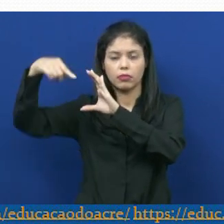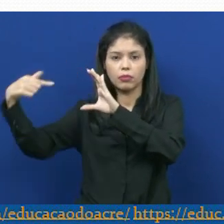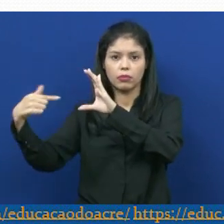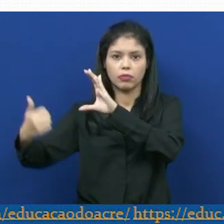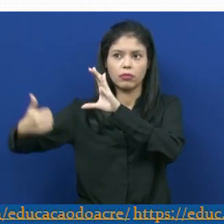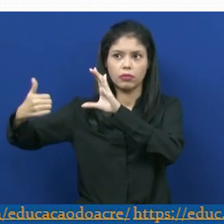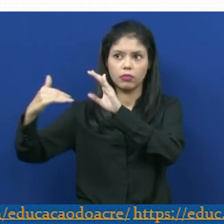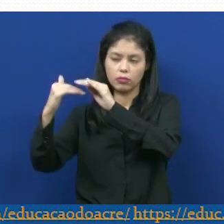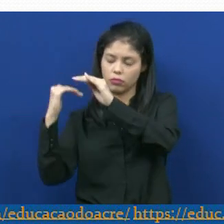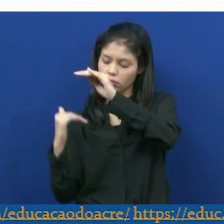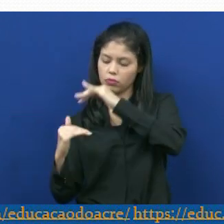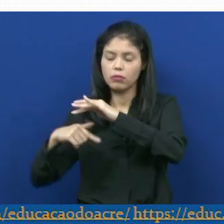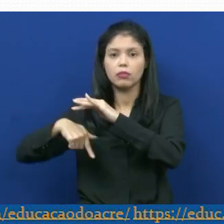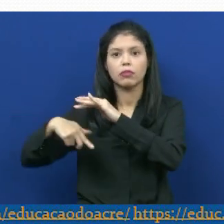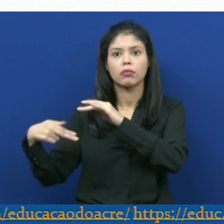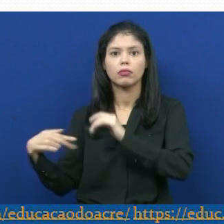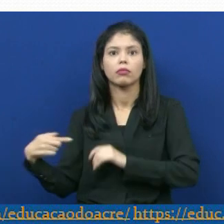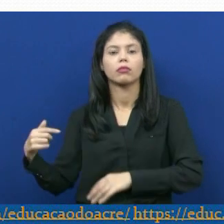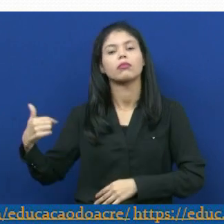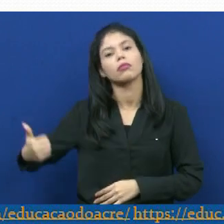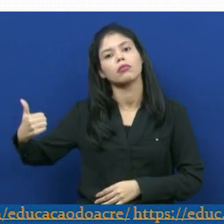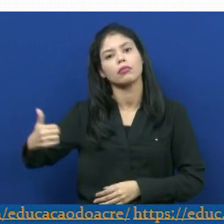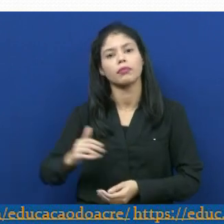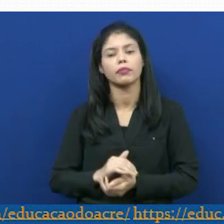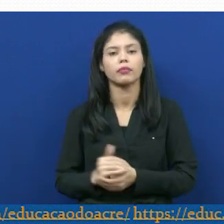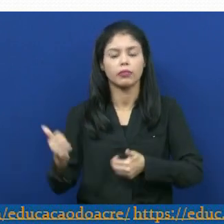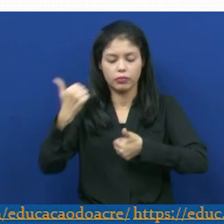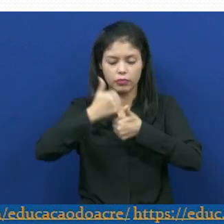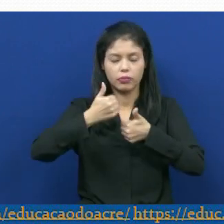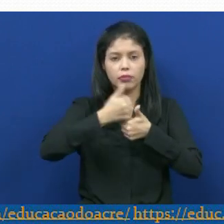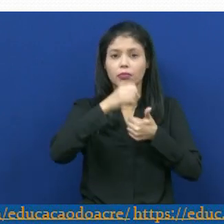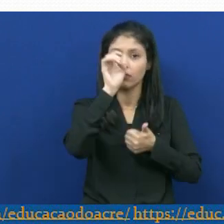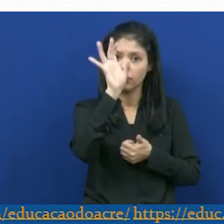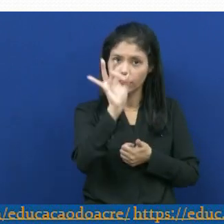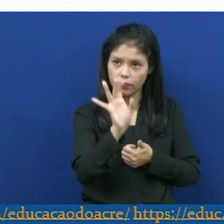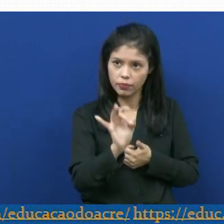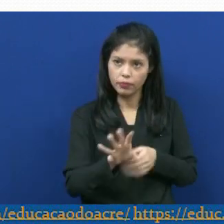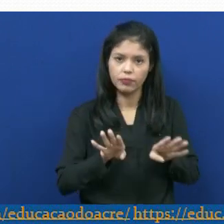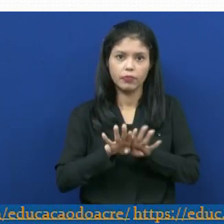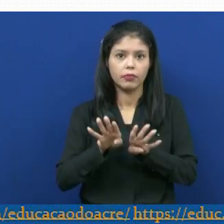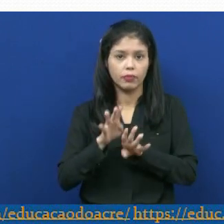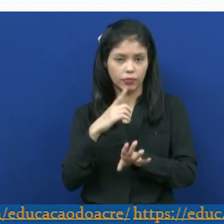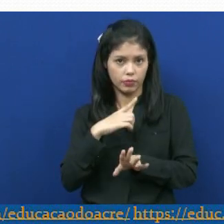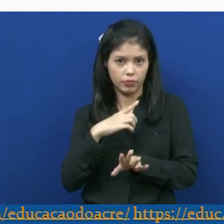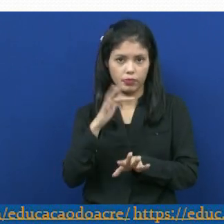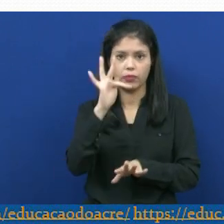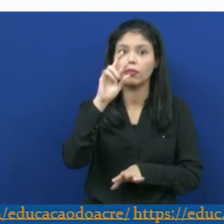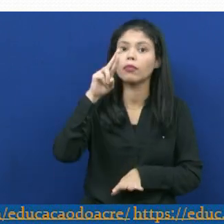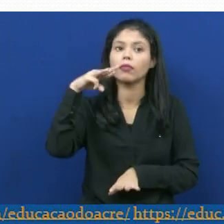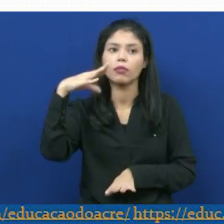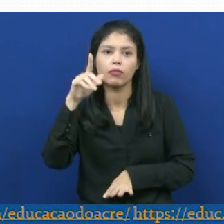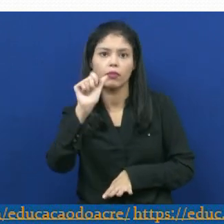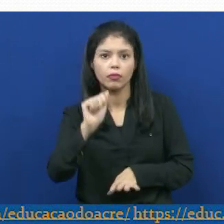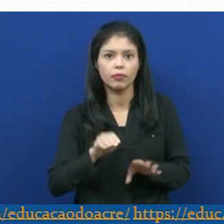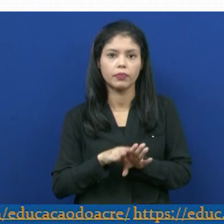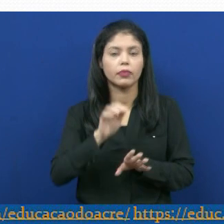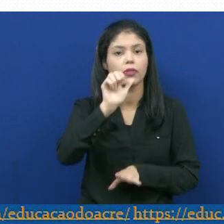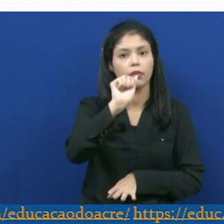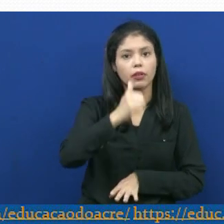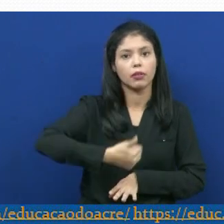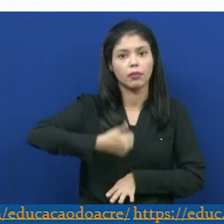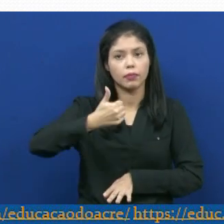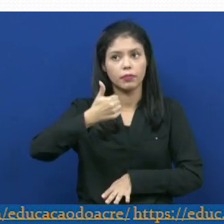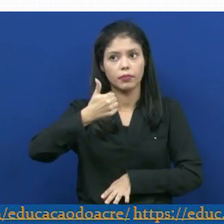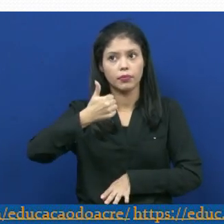1 dividido por Q menos 1. Substituindo cada elemento nessa fórmula, né, por exemplo, A1, que é o